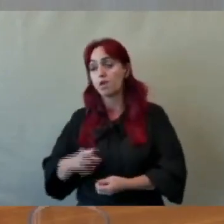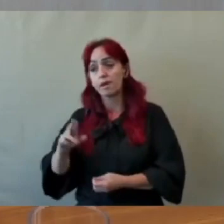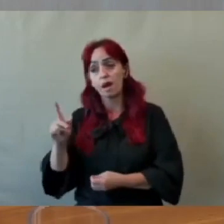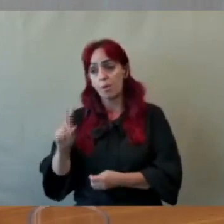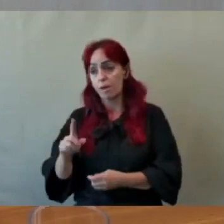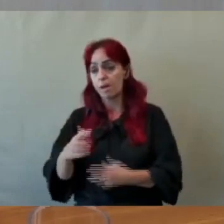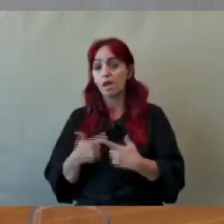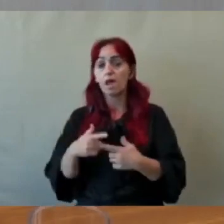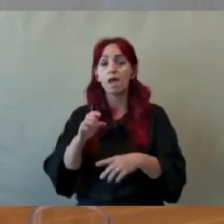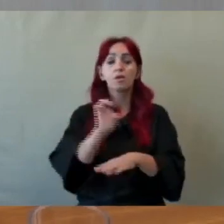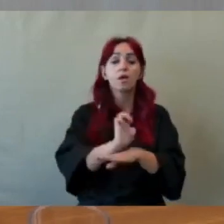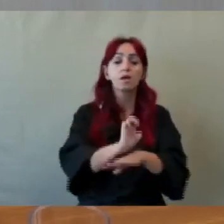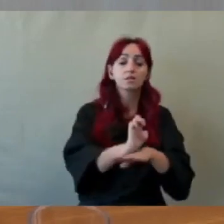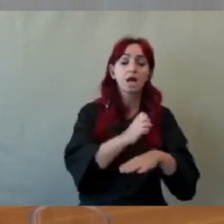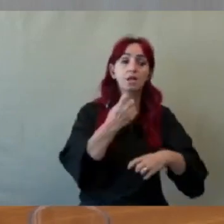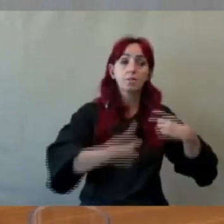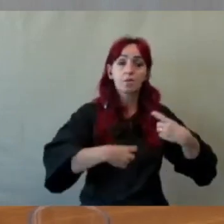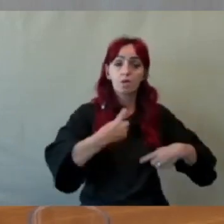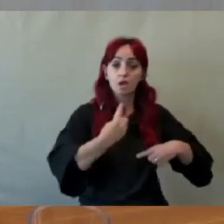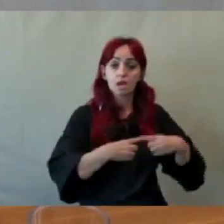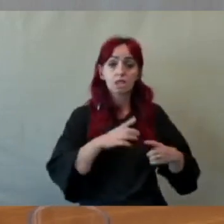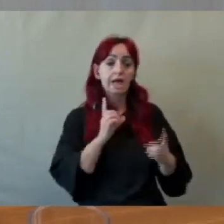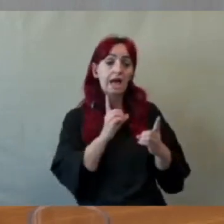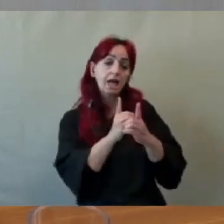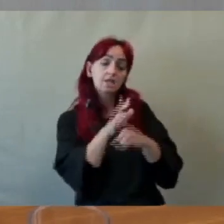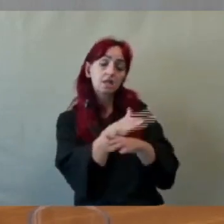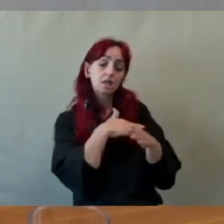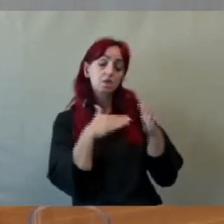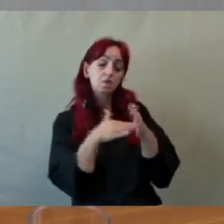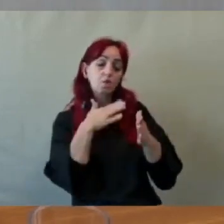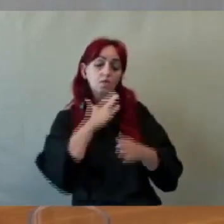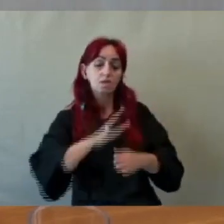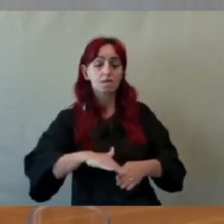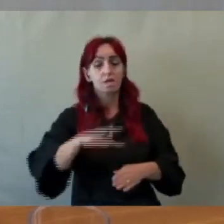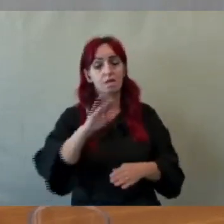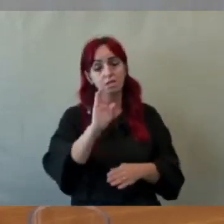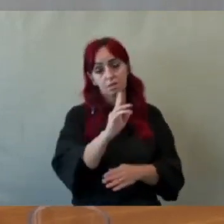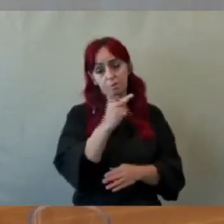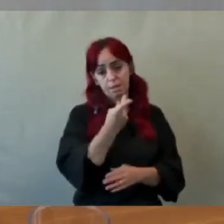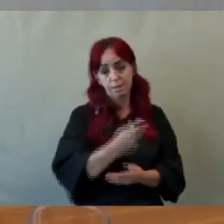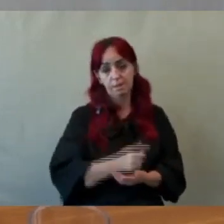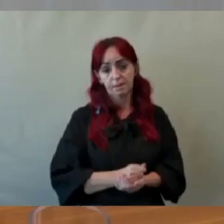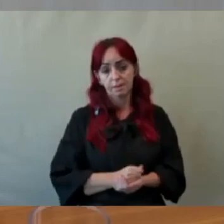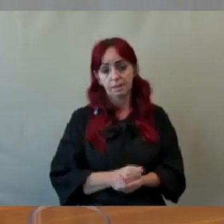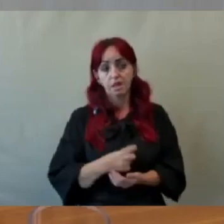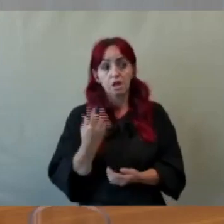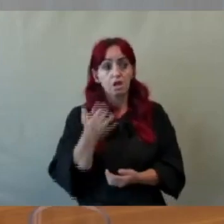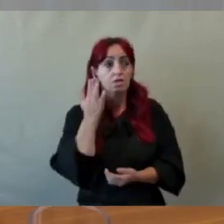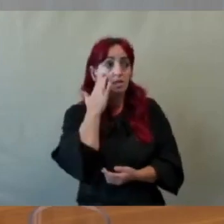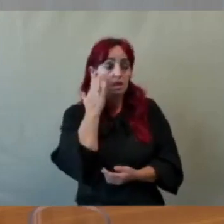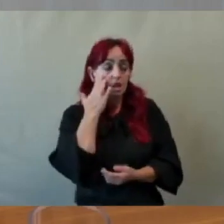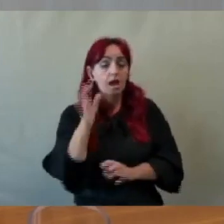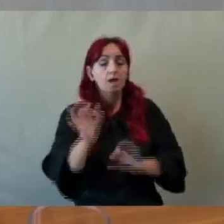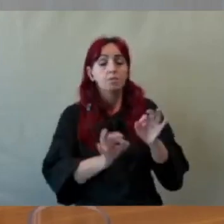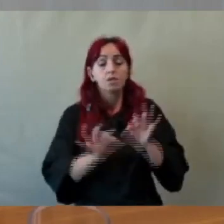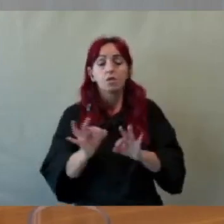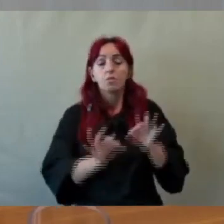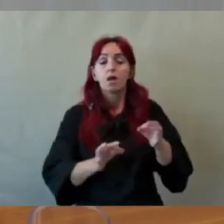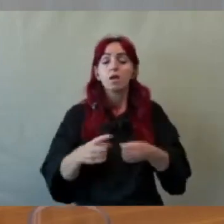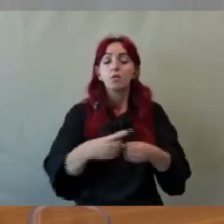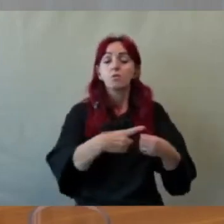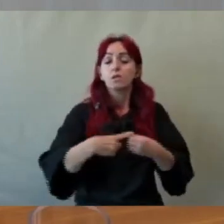política de Estado, atender todas as crianças dessa cidade. A gente sabe que o plano municipal